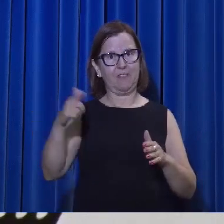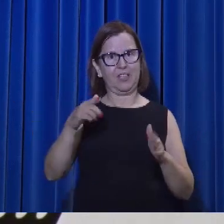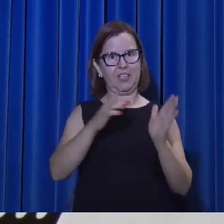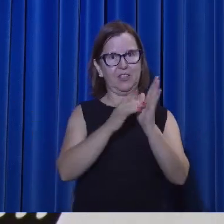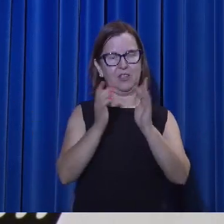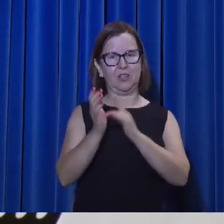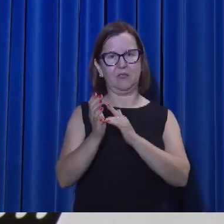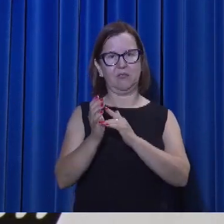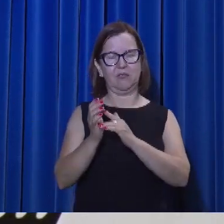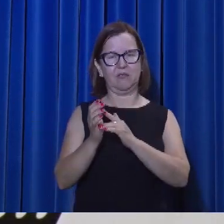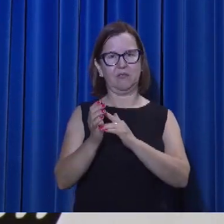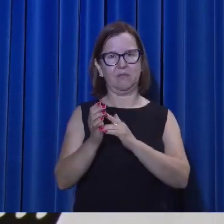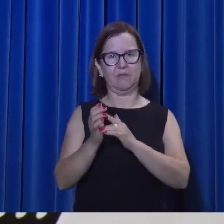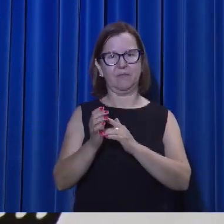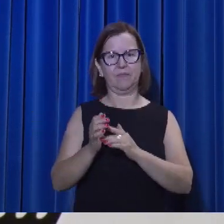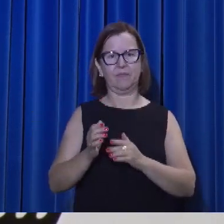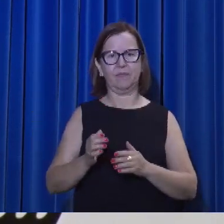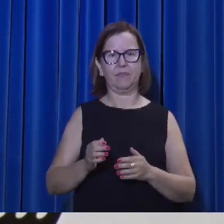concentradas